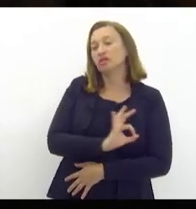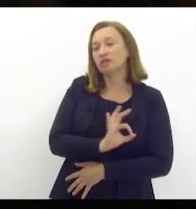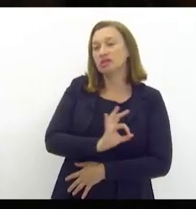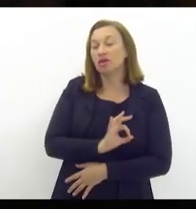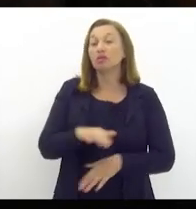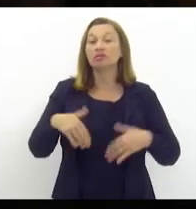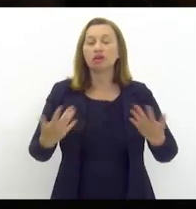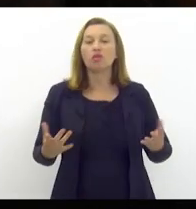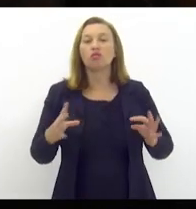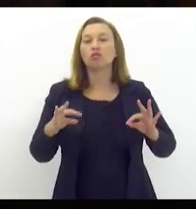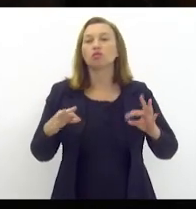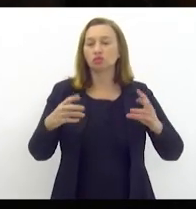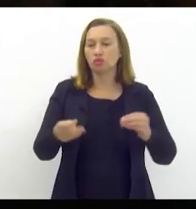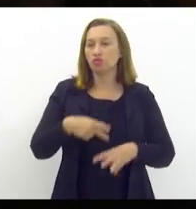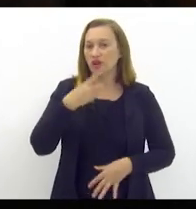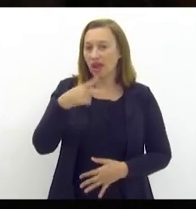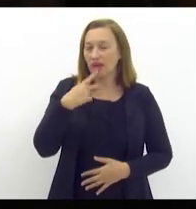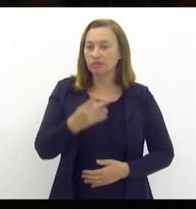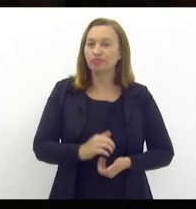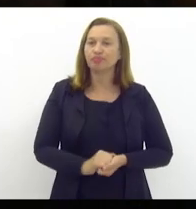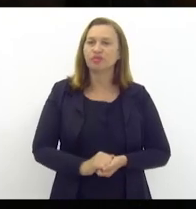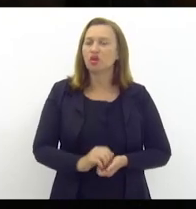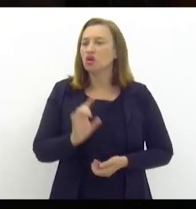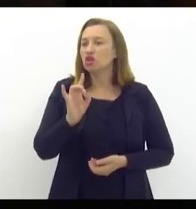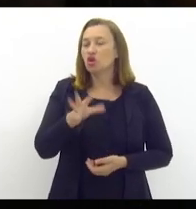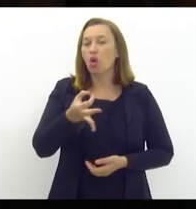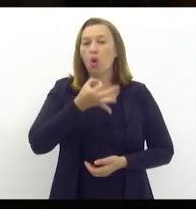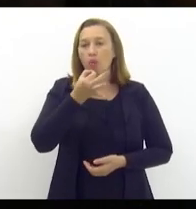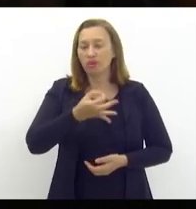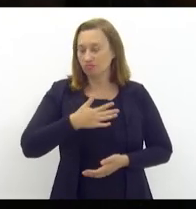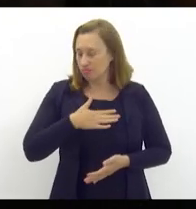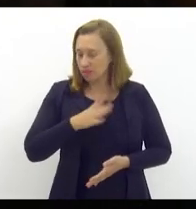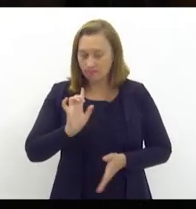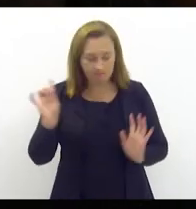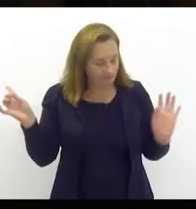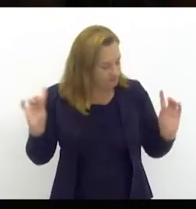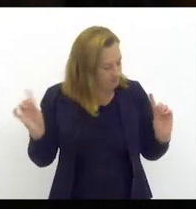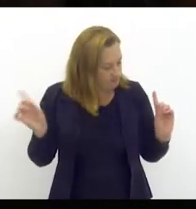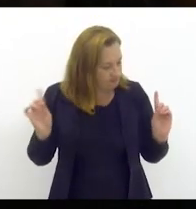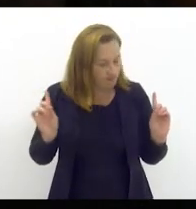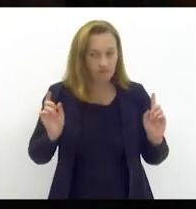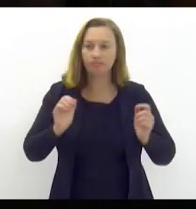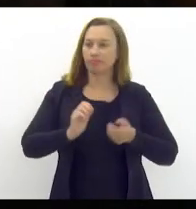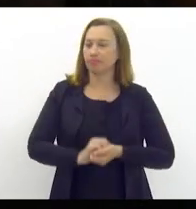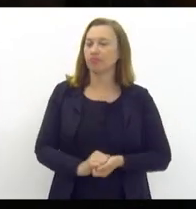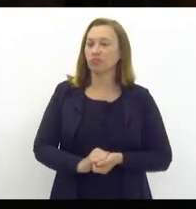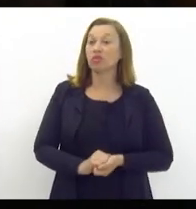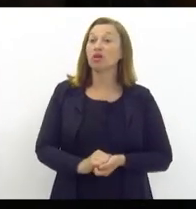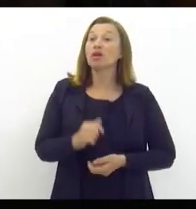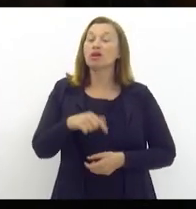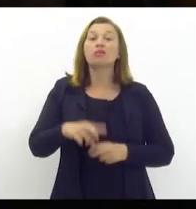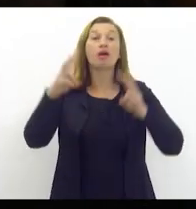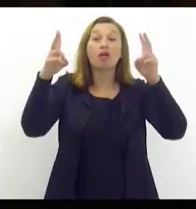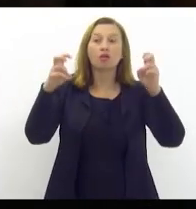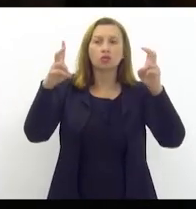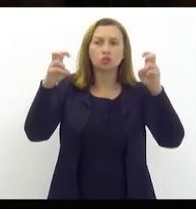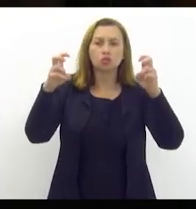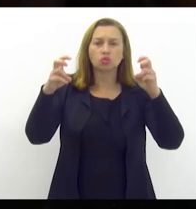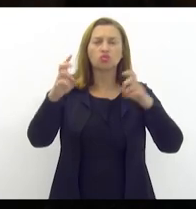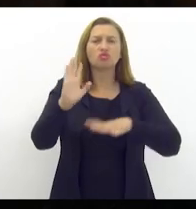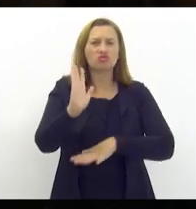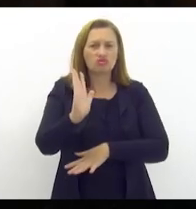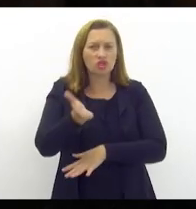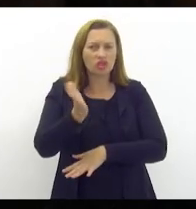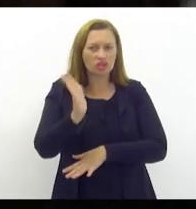dito isso, não é uma questão só de opinião minha. Esta questão está